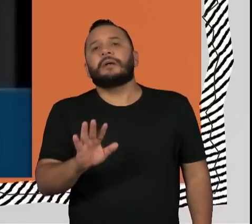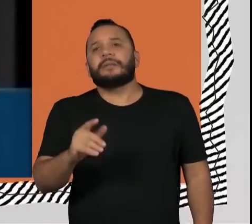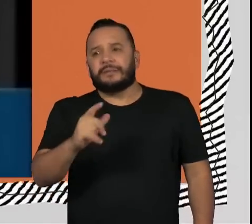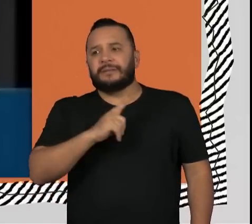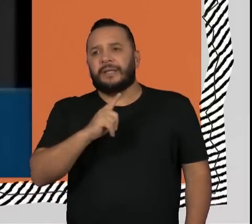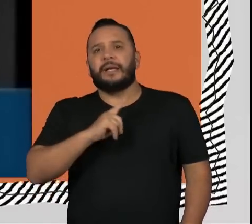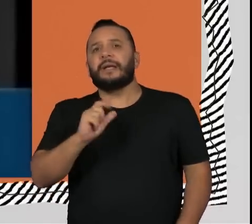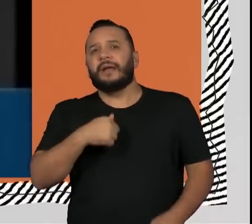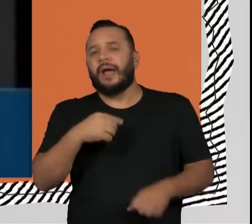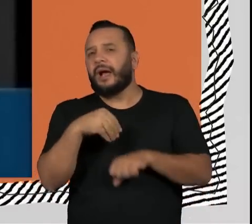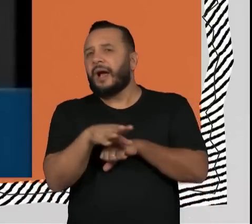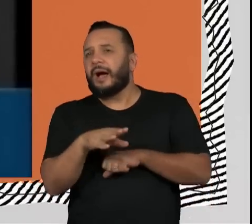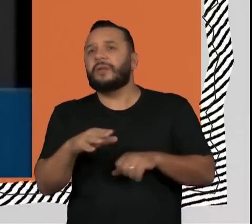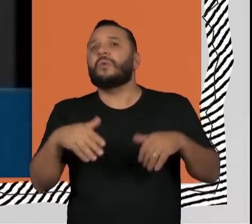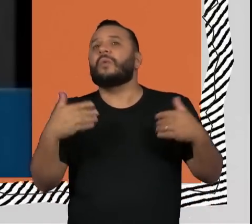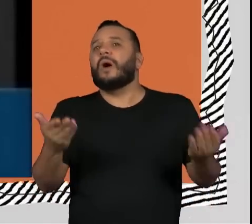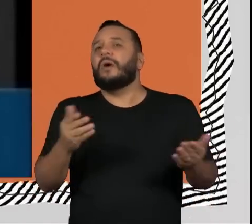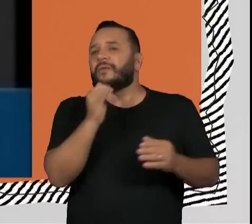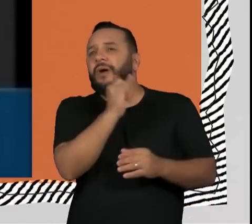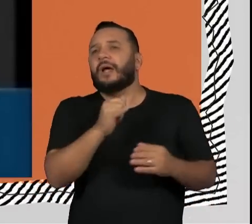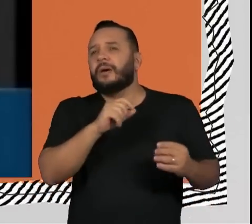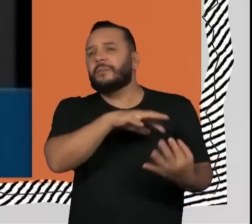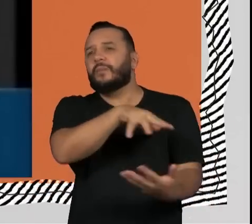recado. Qual a sua mensagem para a Terra, Bilu?